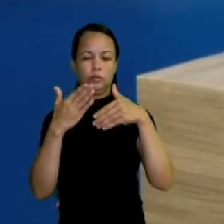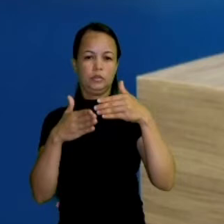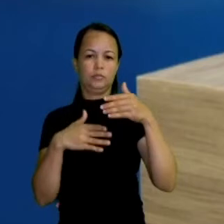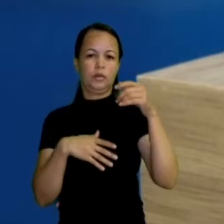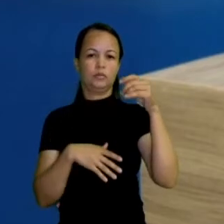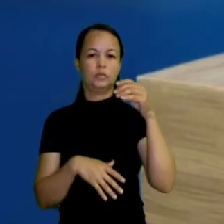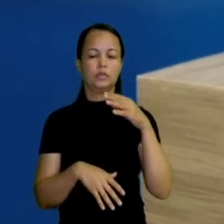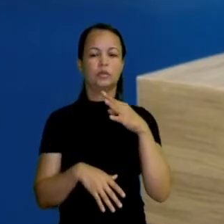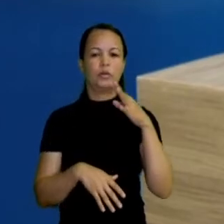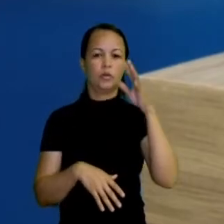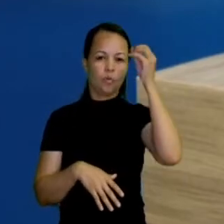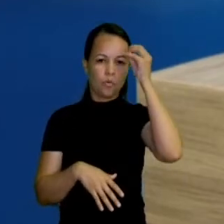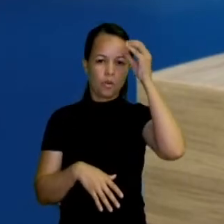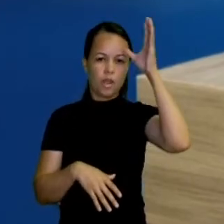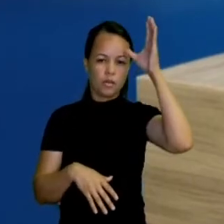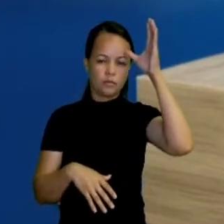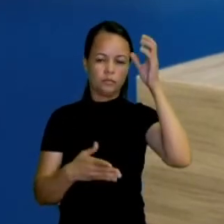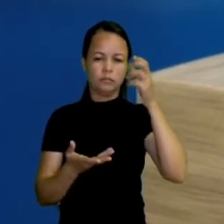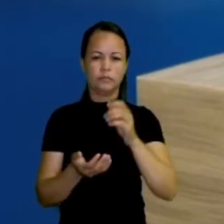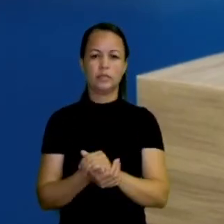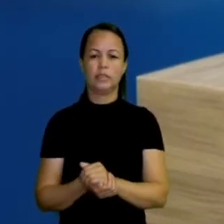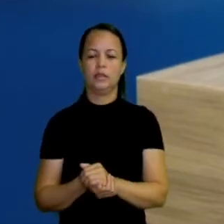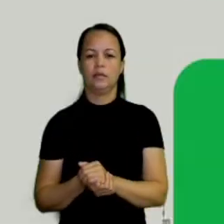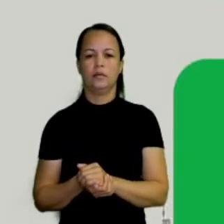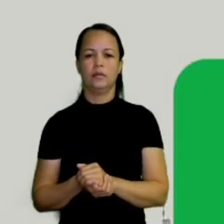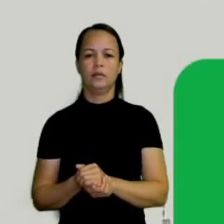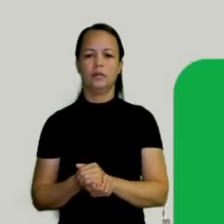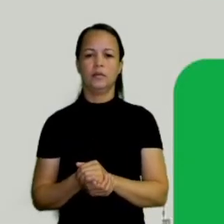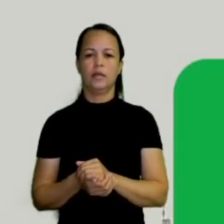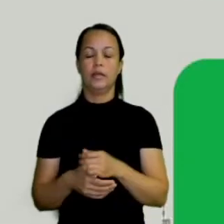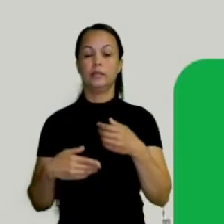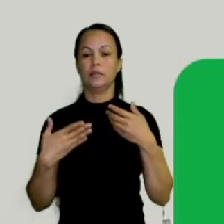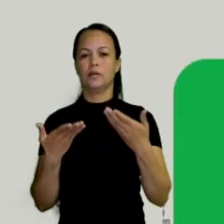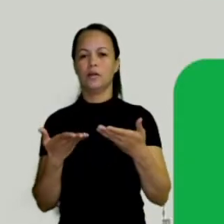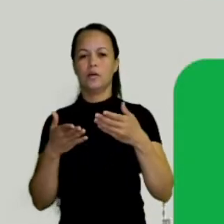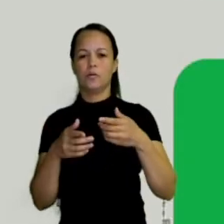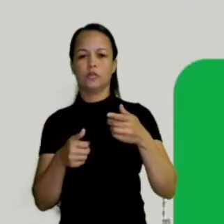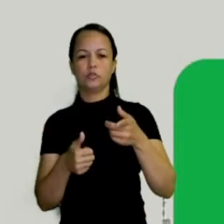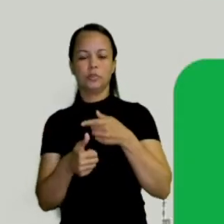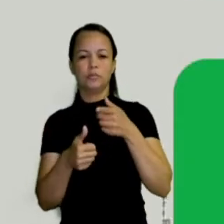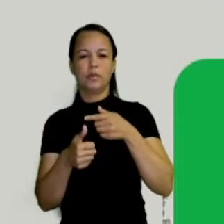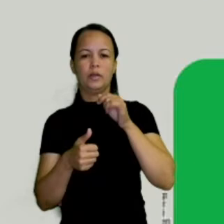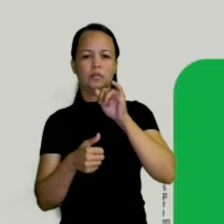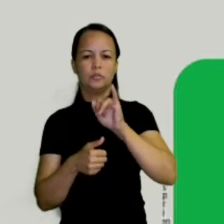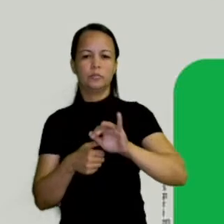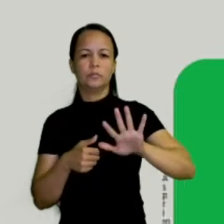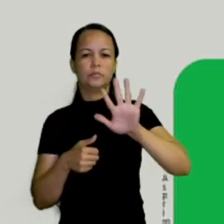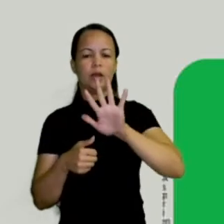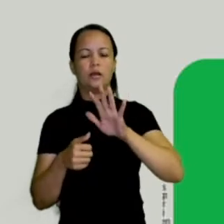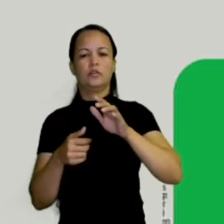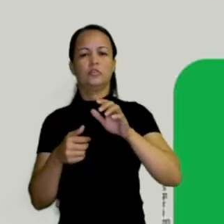conhecimento. Então, as primeiras pessoas a serem escravizadas, como vocês viram na imagem,